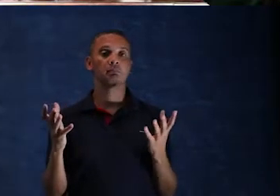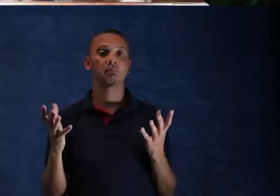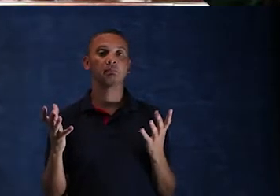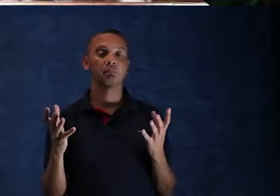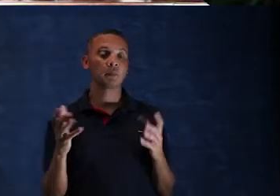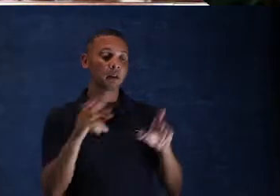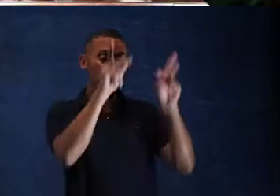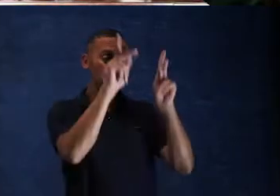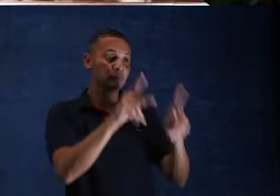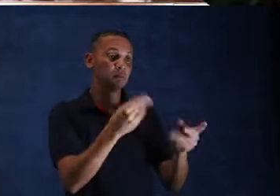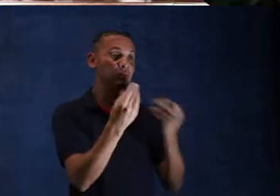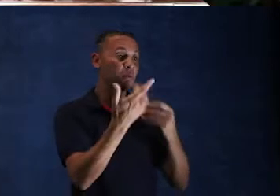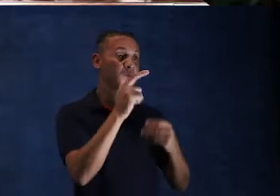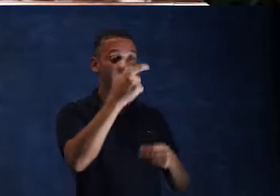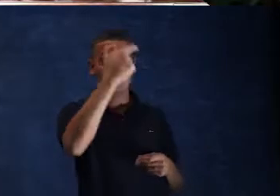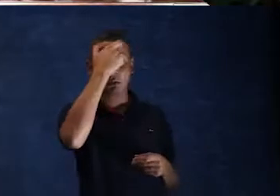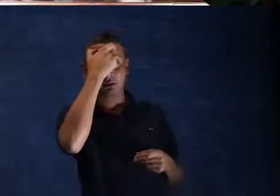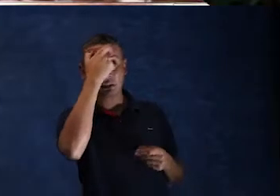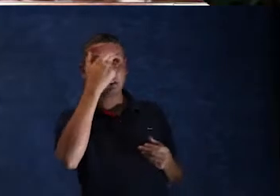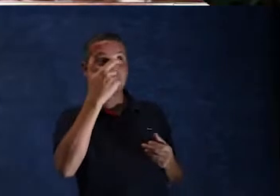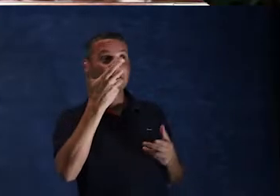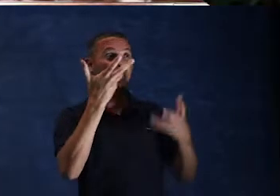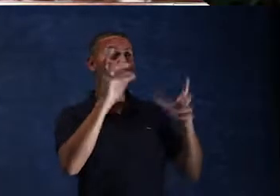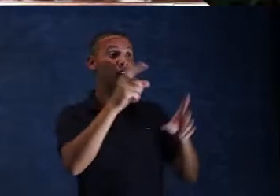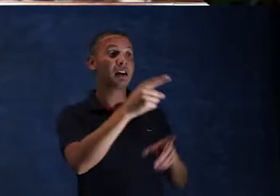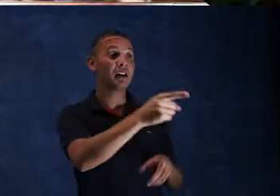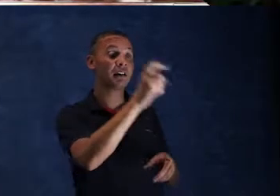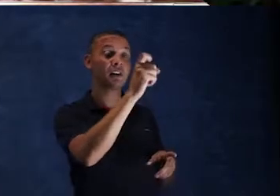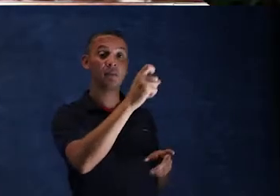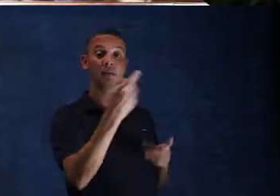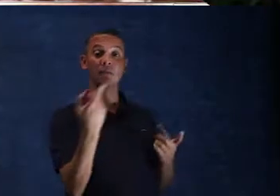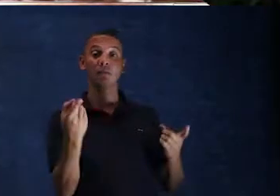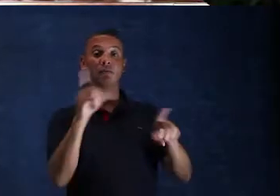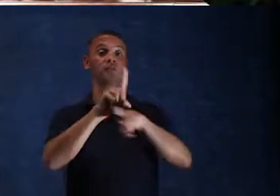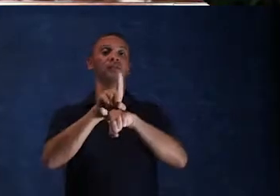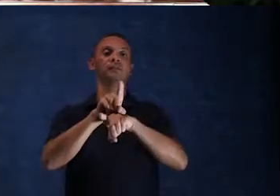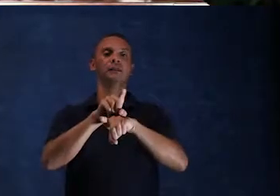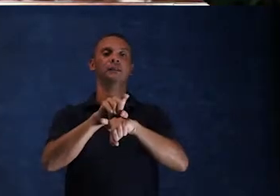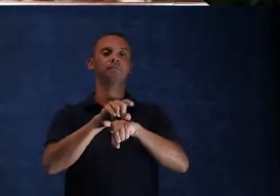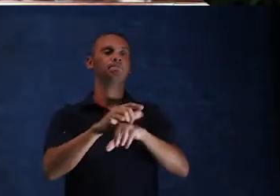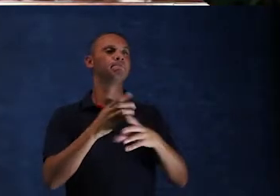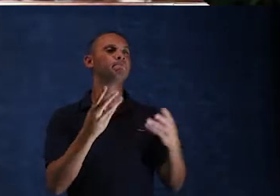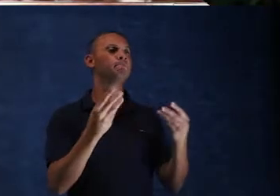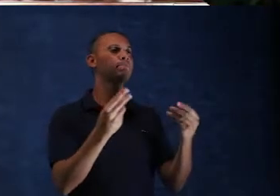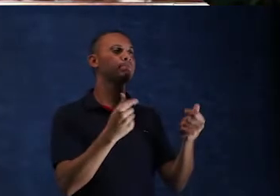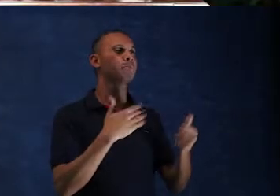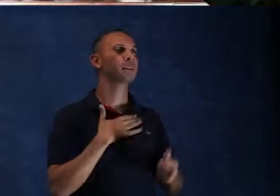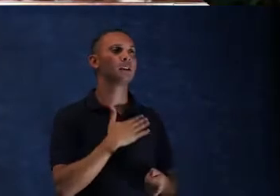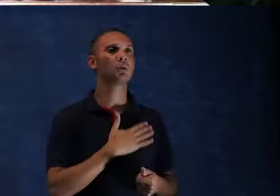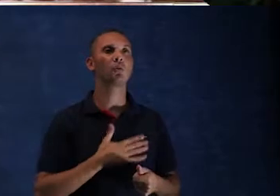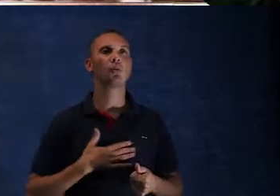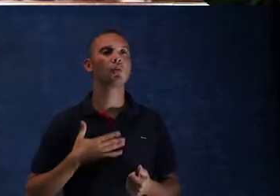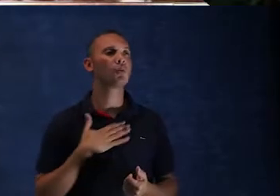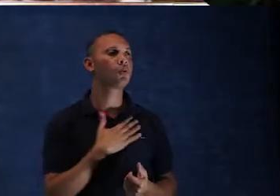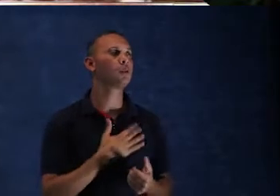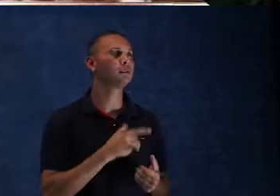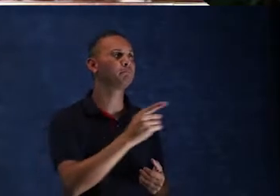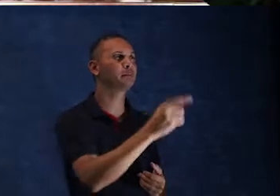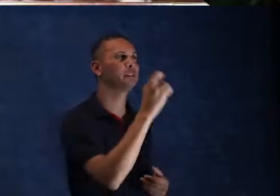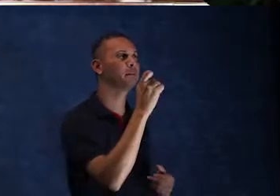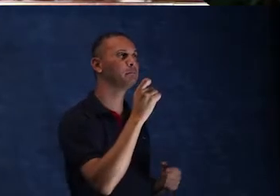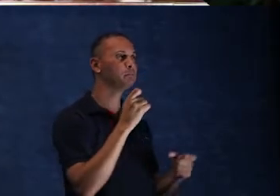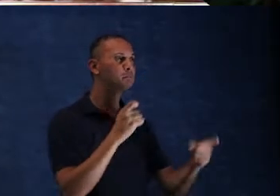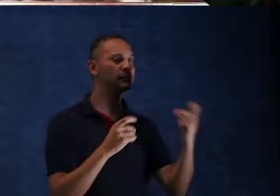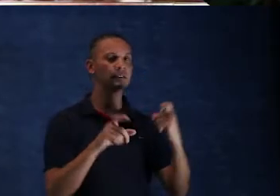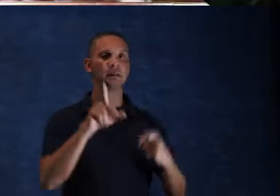nenhum pejo, né, de cometer crimes. Ao contrário, se deliciam, né? São os psicopatas que a gente tem cada dia